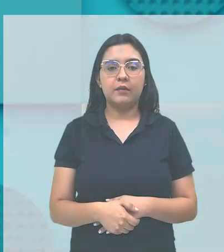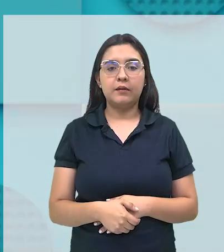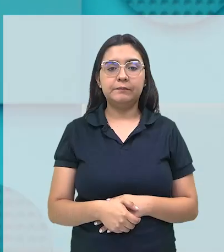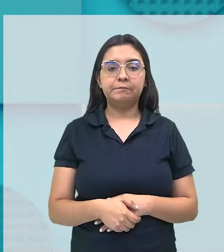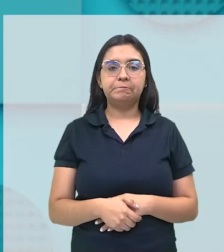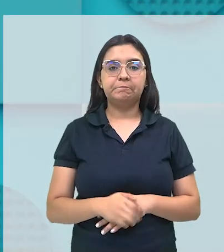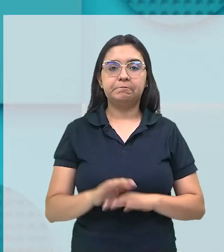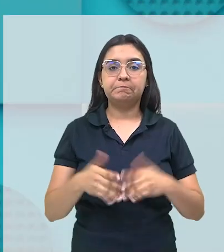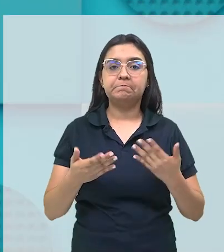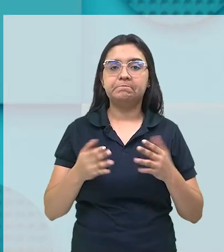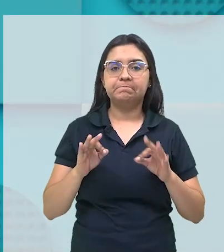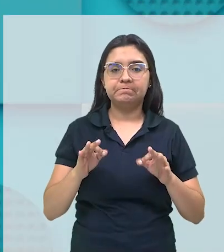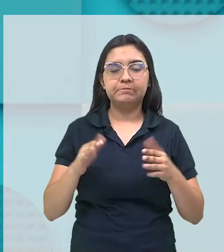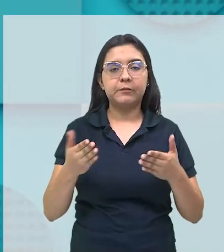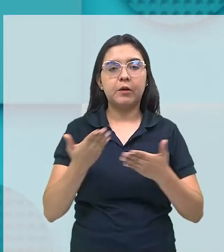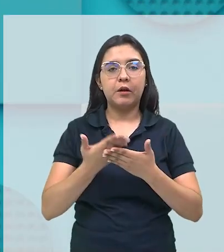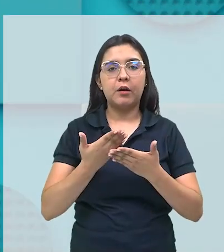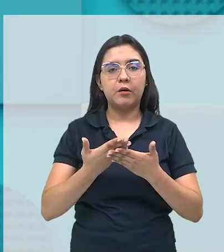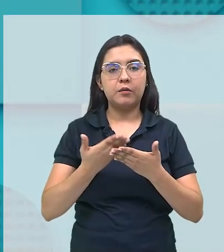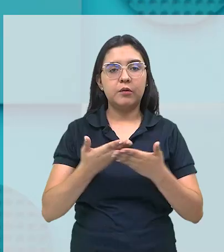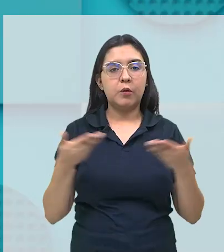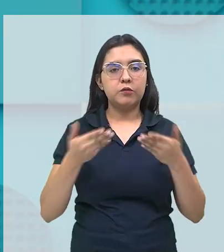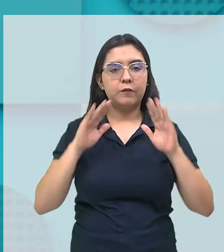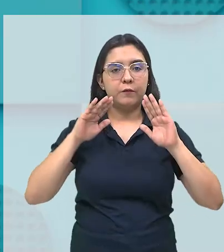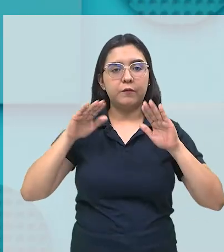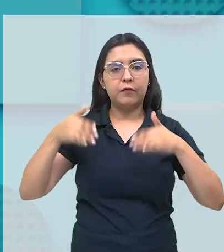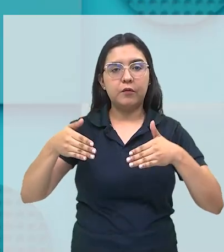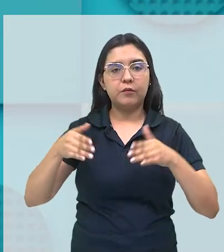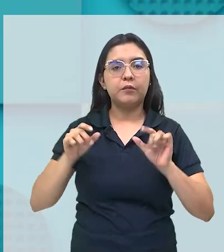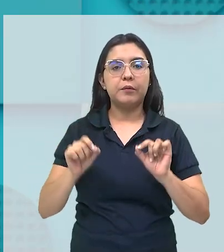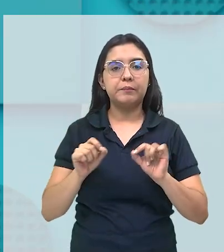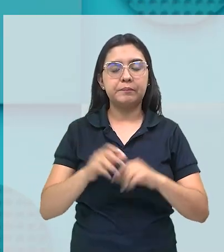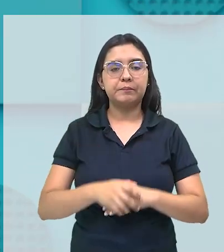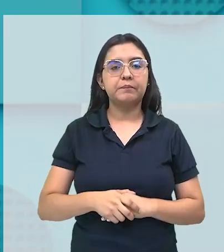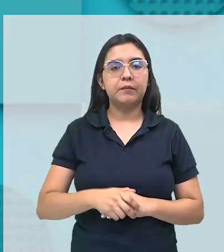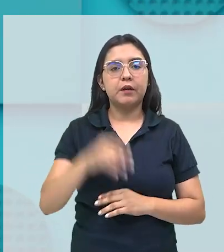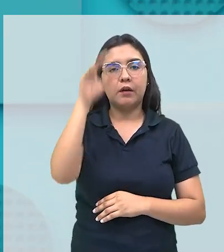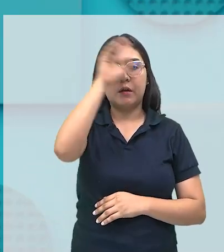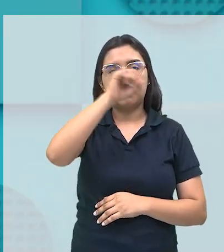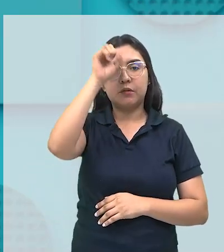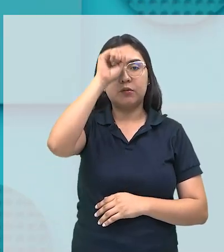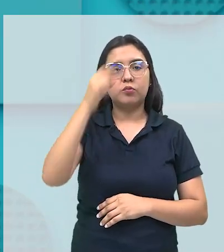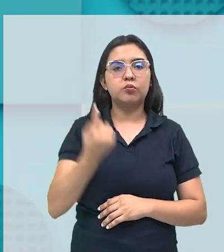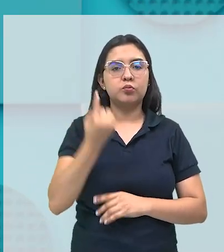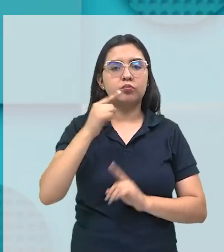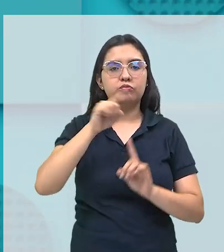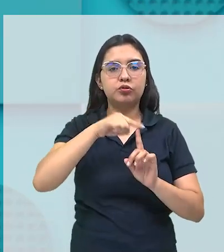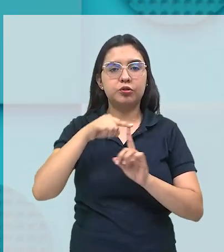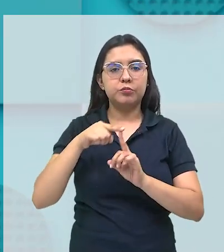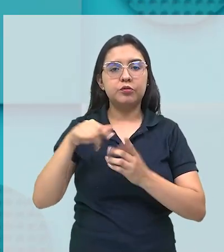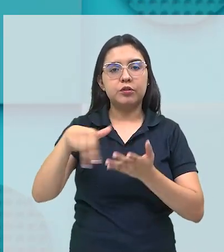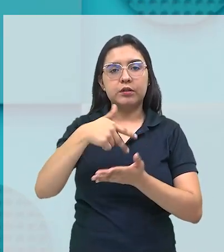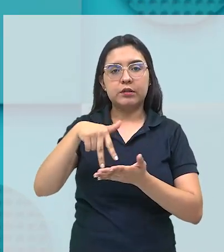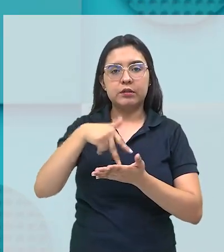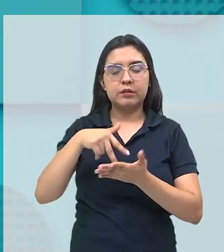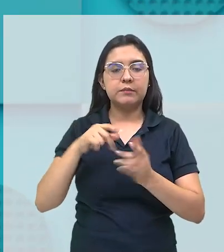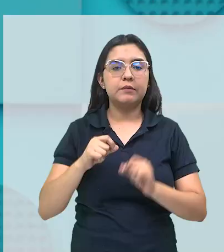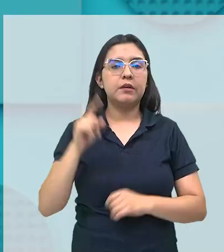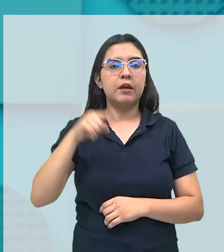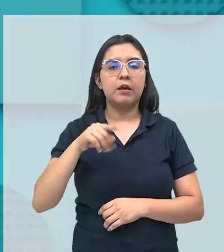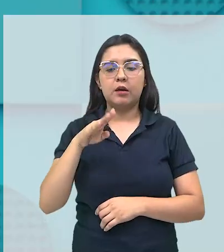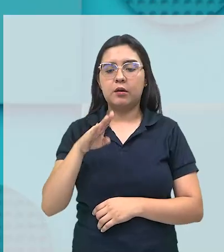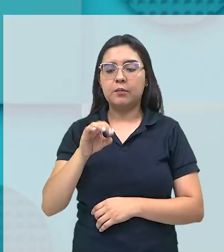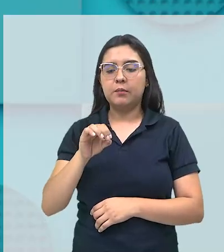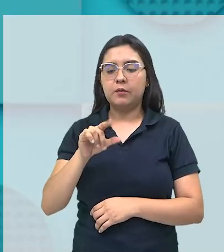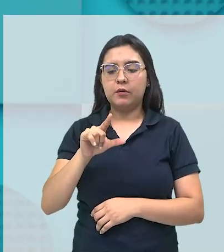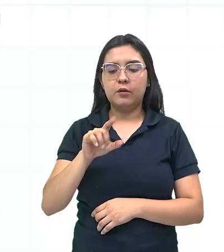Muito bem, nessa aula nós vamos priorizar o aprendizado sobre um estilo de dança de salão chamada bolero.